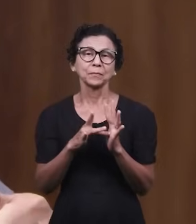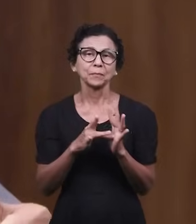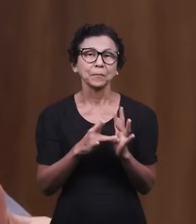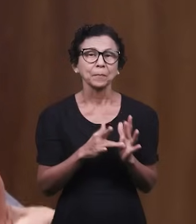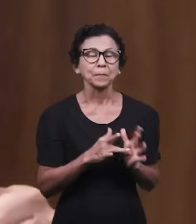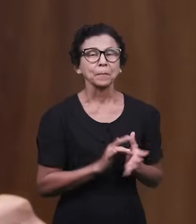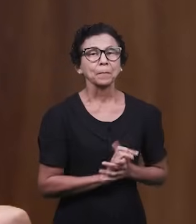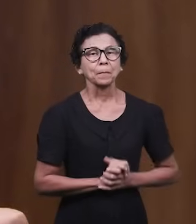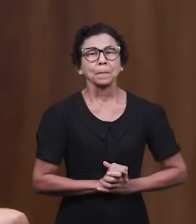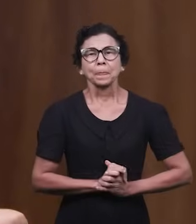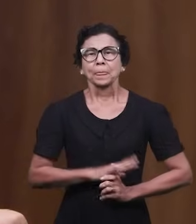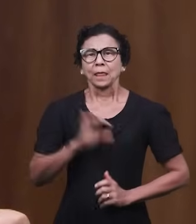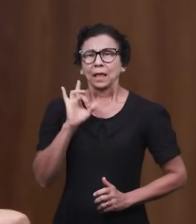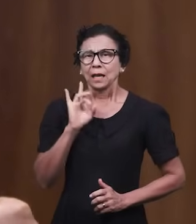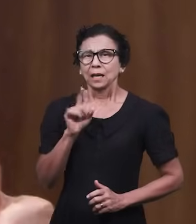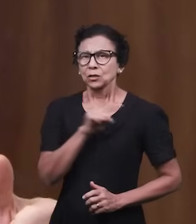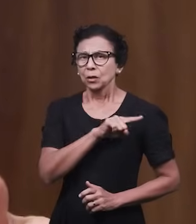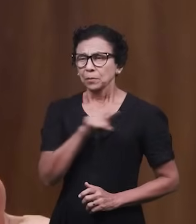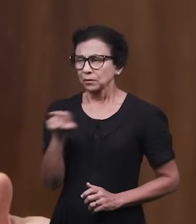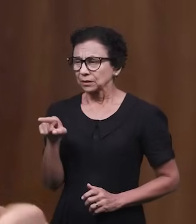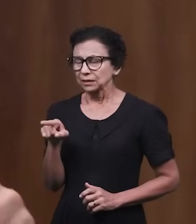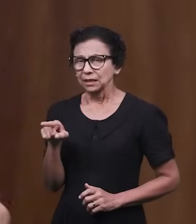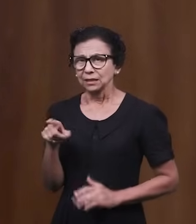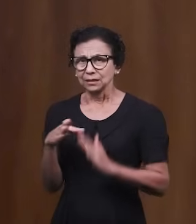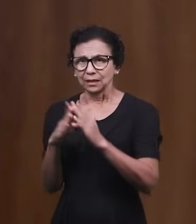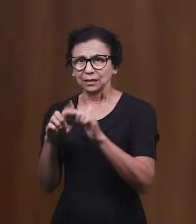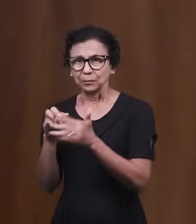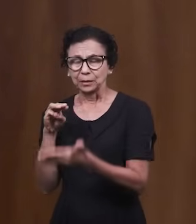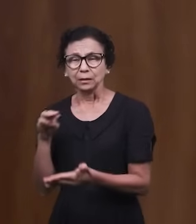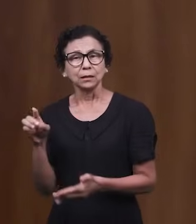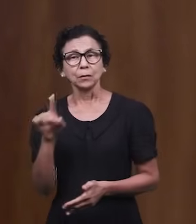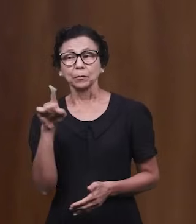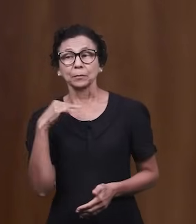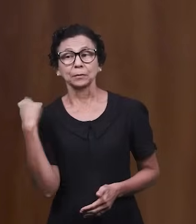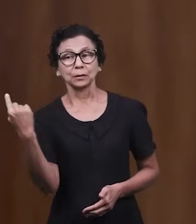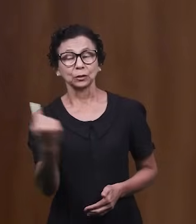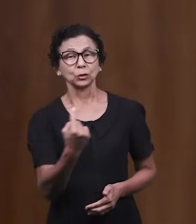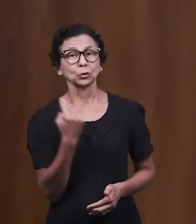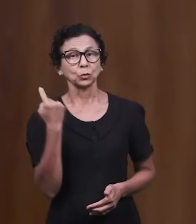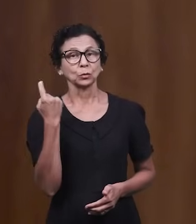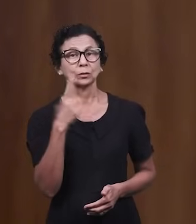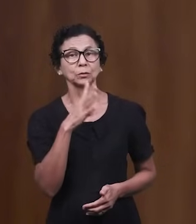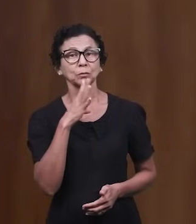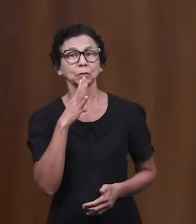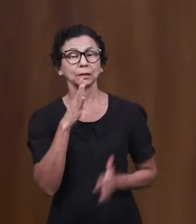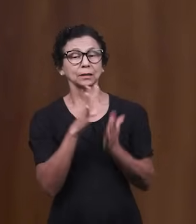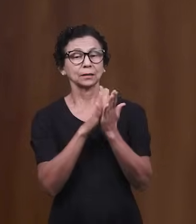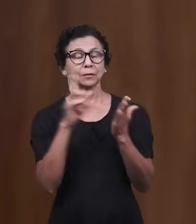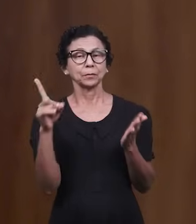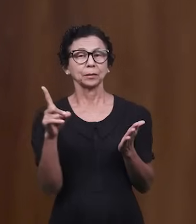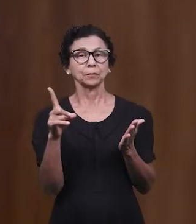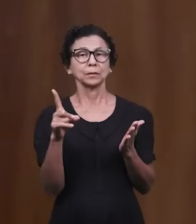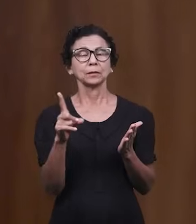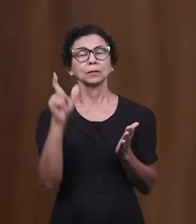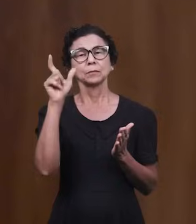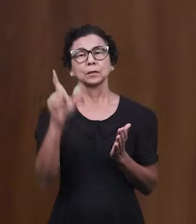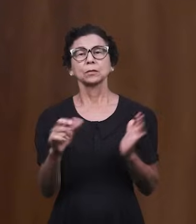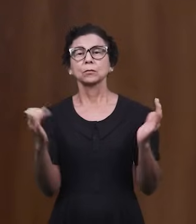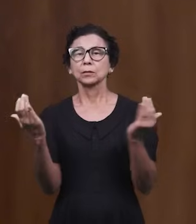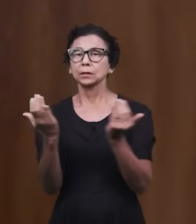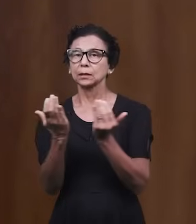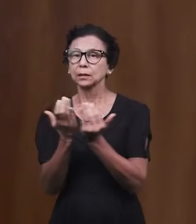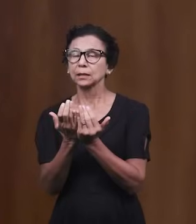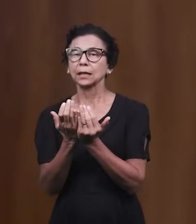esse significado é só para vocês? Não, tem que ser para todos, que está na palavra, está na Bíblia. Então todo crente em Jesus, todo aquele que ama